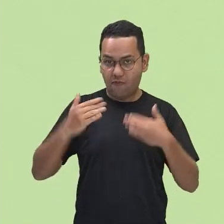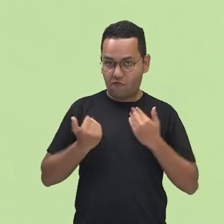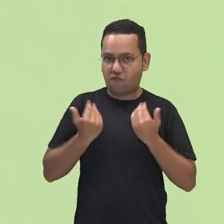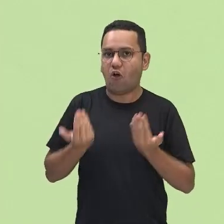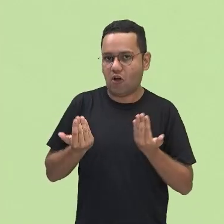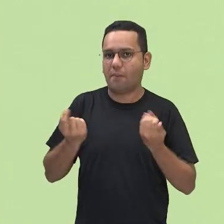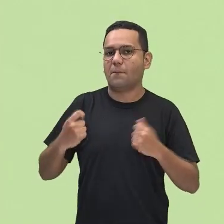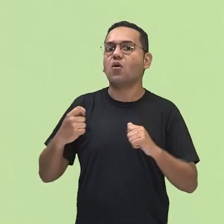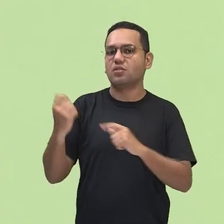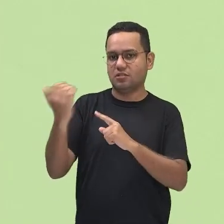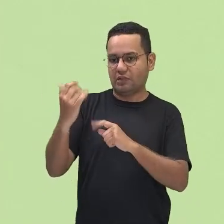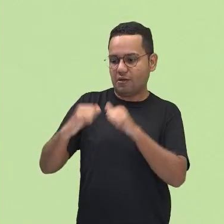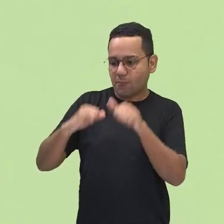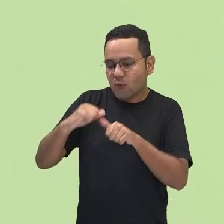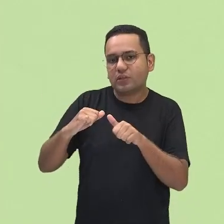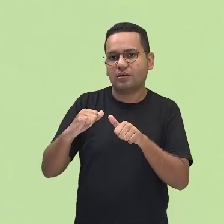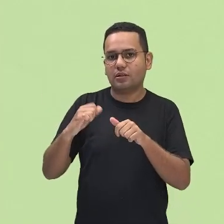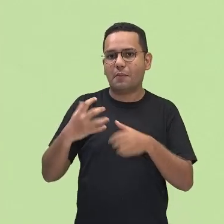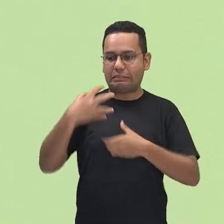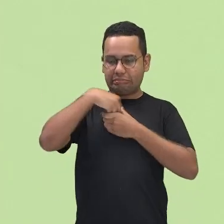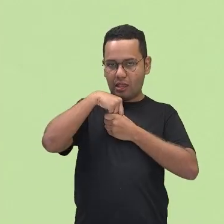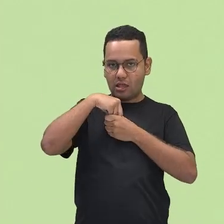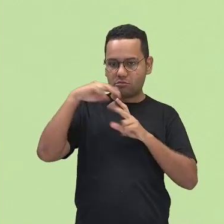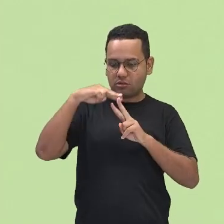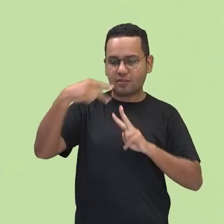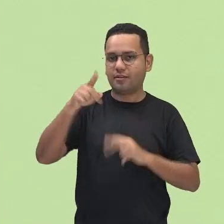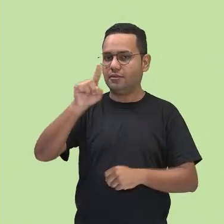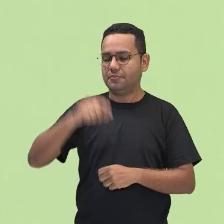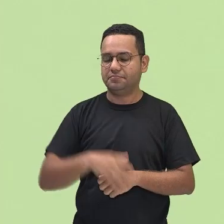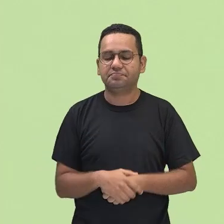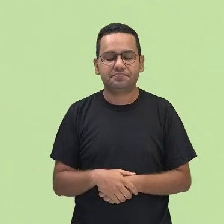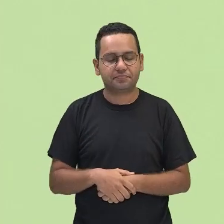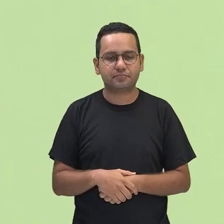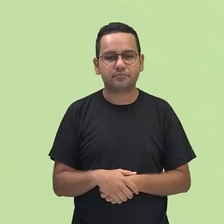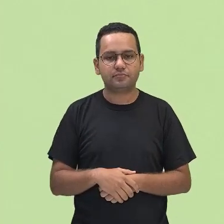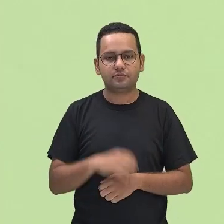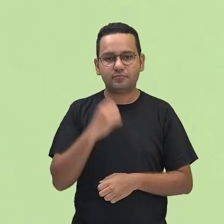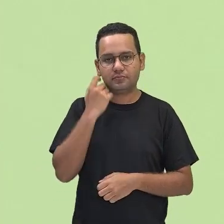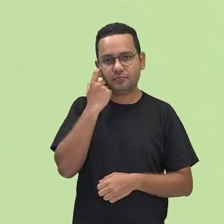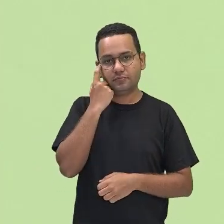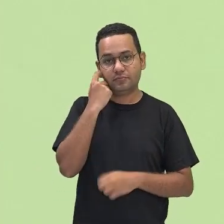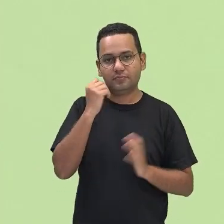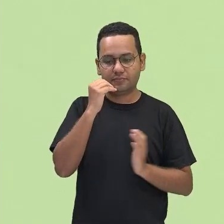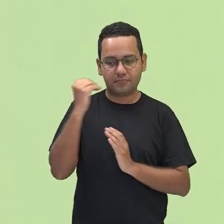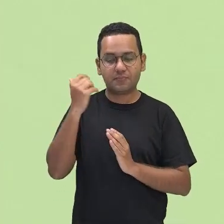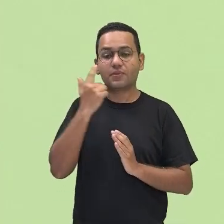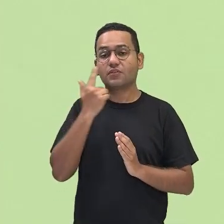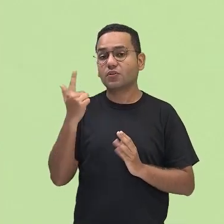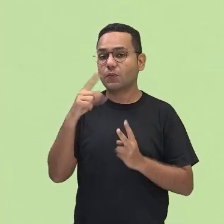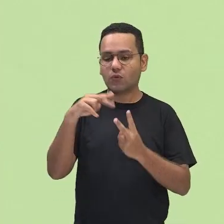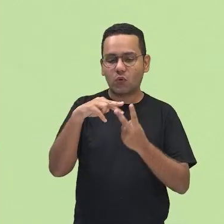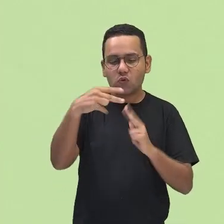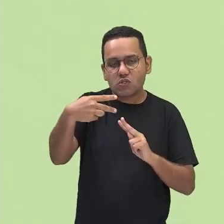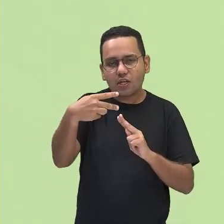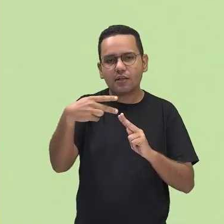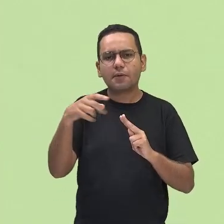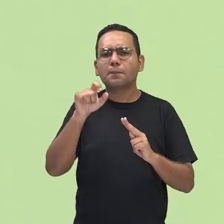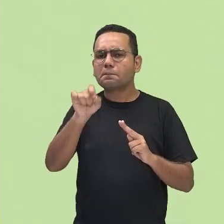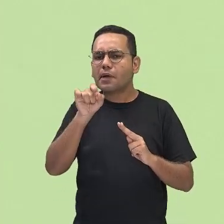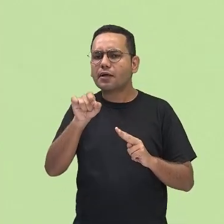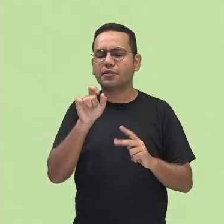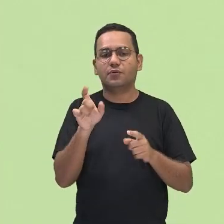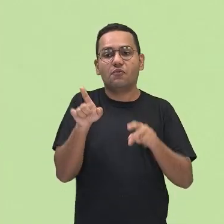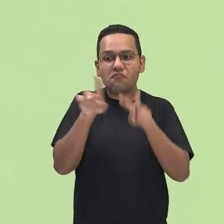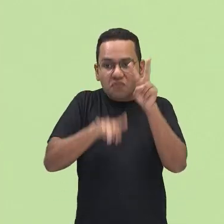A gente vai estudar os genes, né, de uma maneira aí didática, com a utilização aí de letras